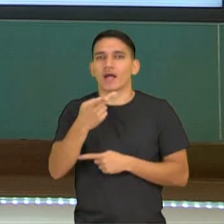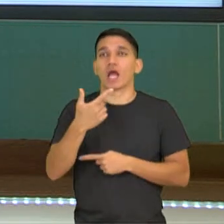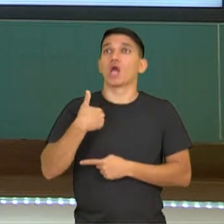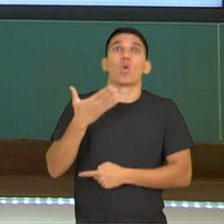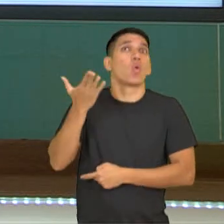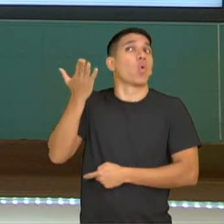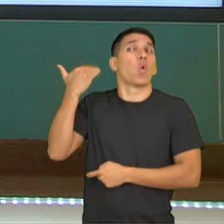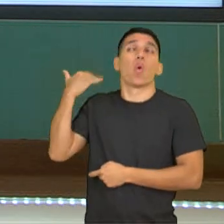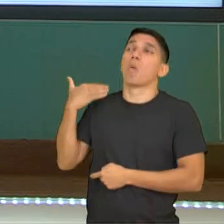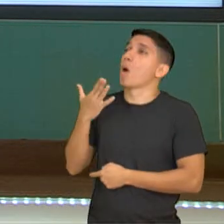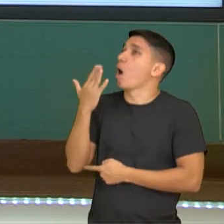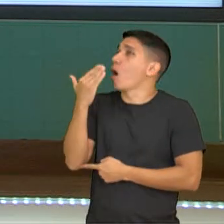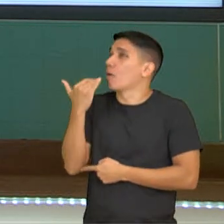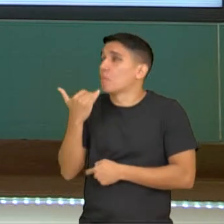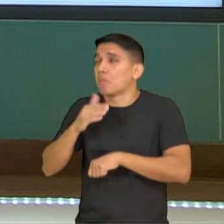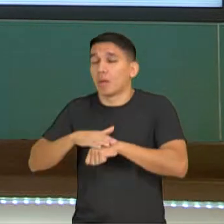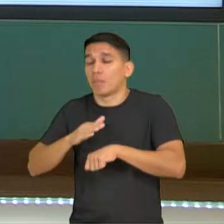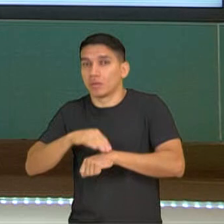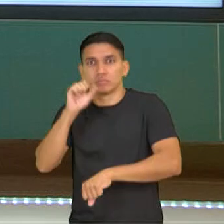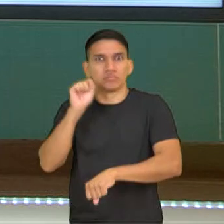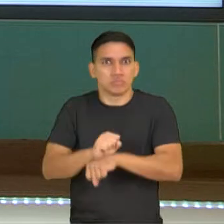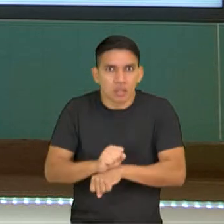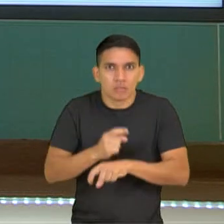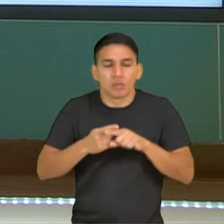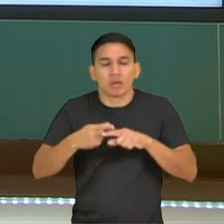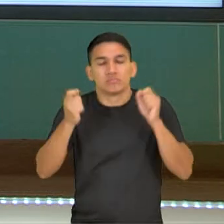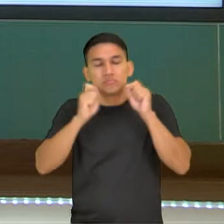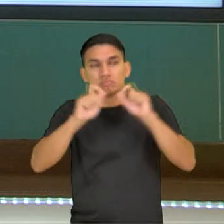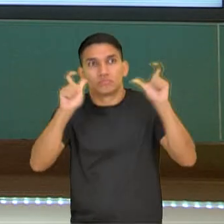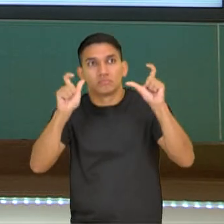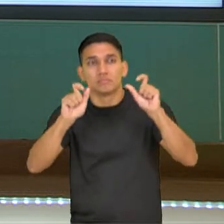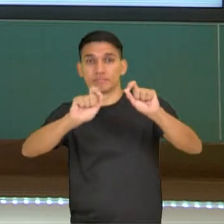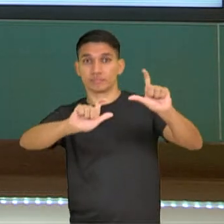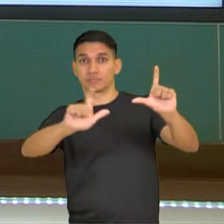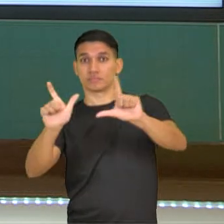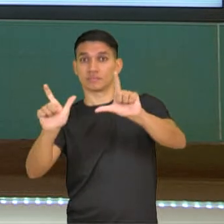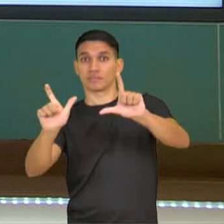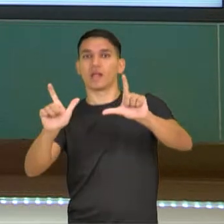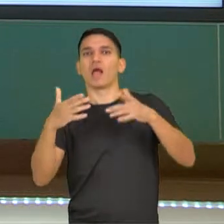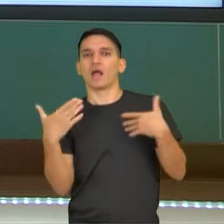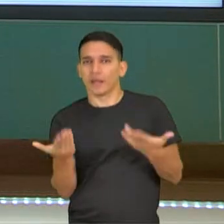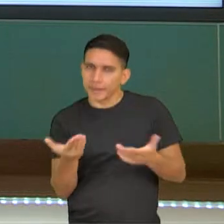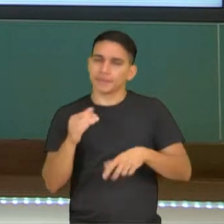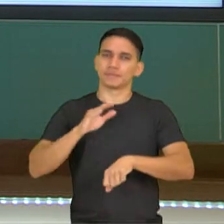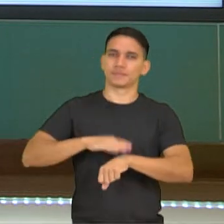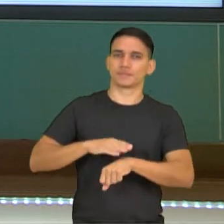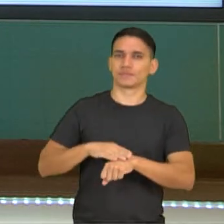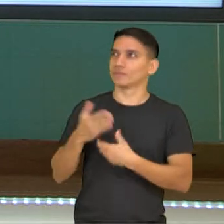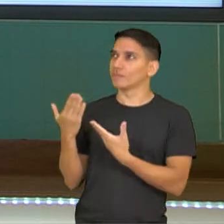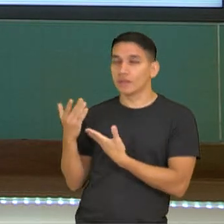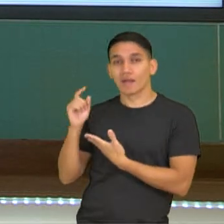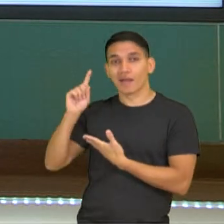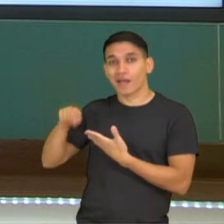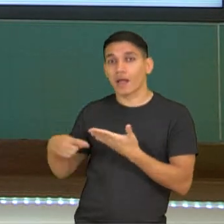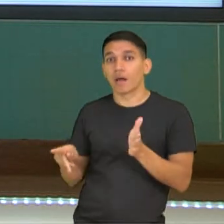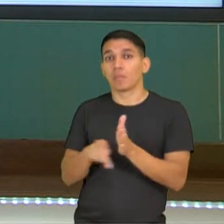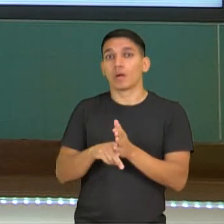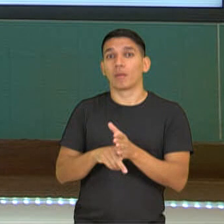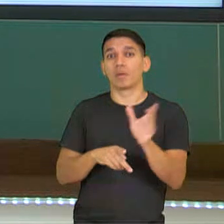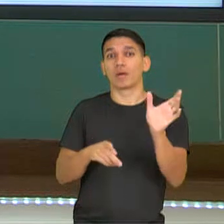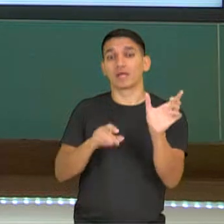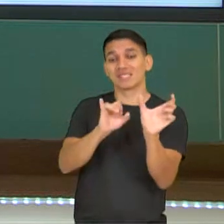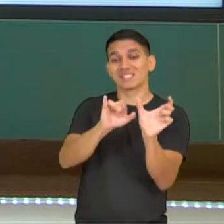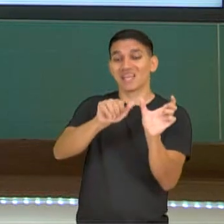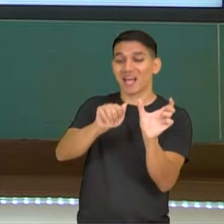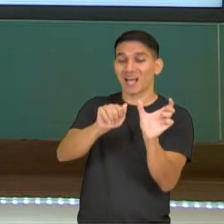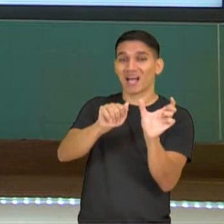de repente parei porque vi um assunto interessante na televisão. Então, a gente tem aqui essa derivação do